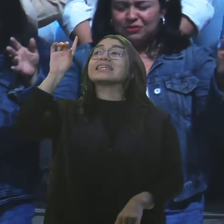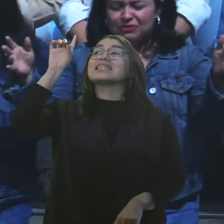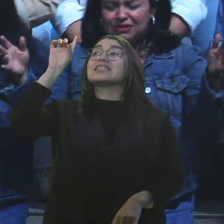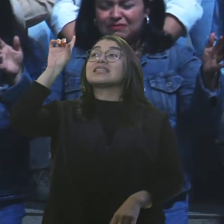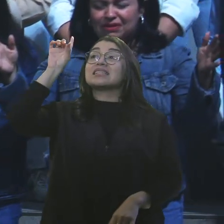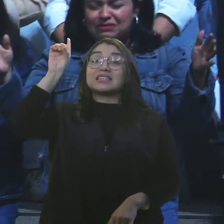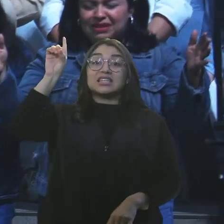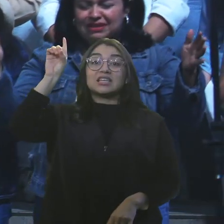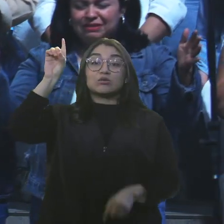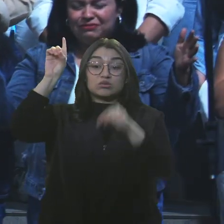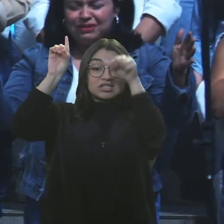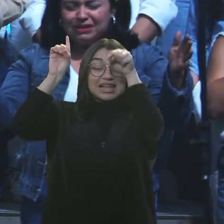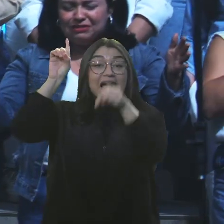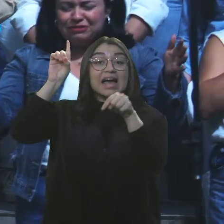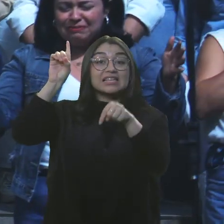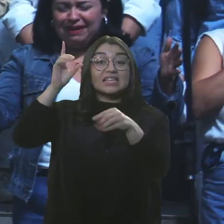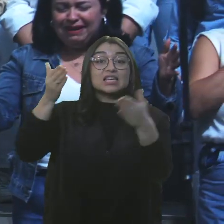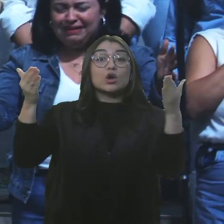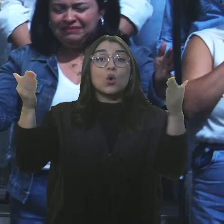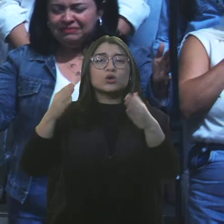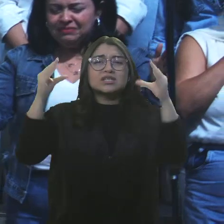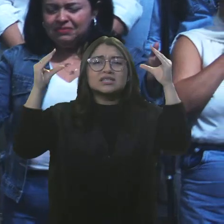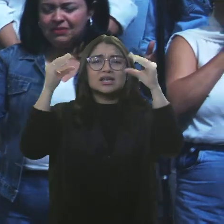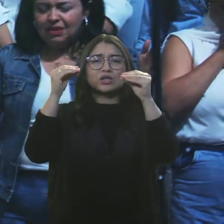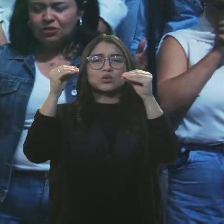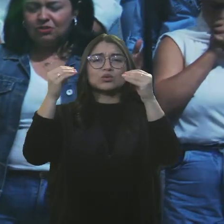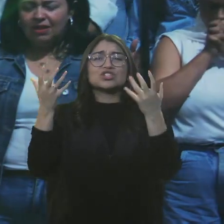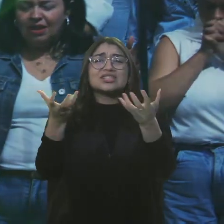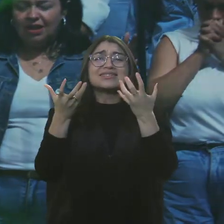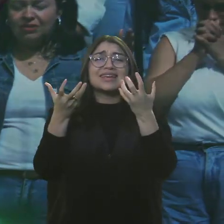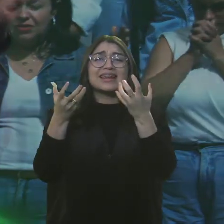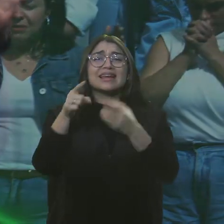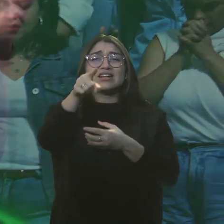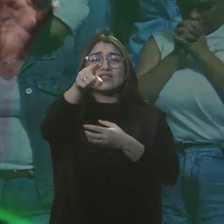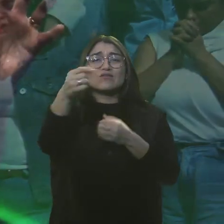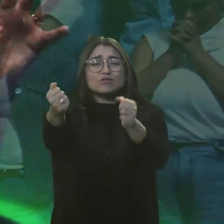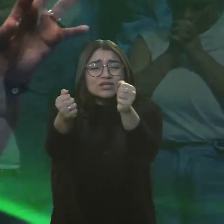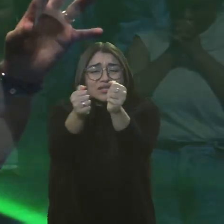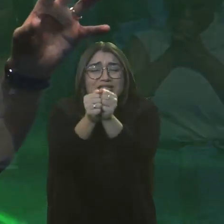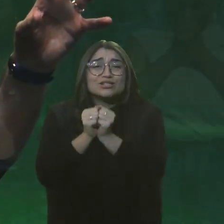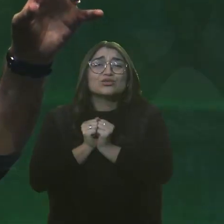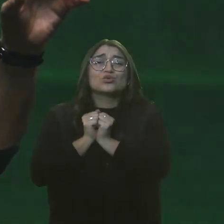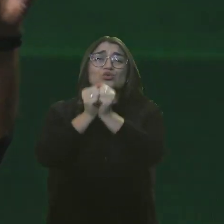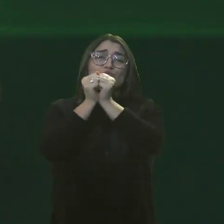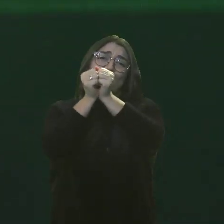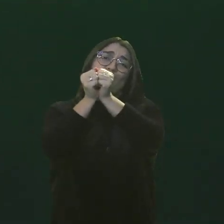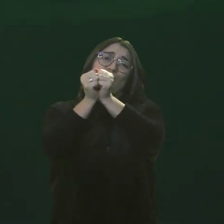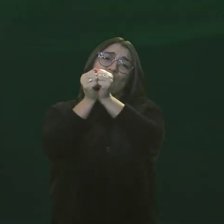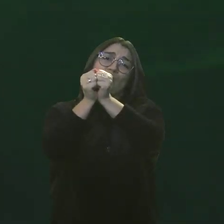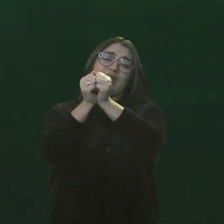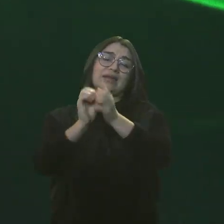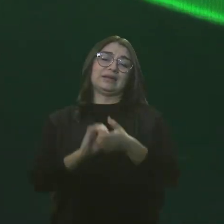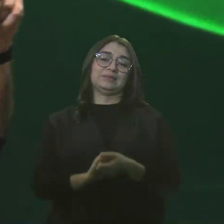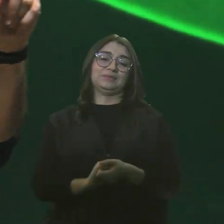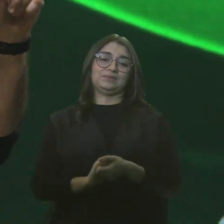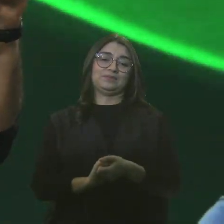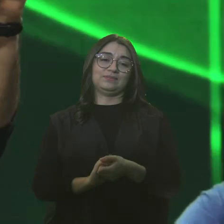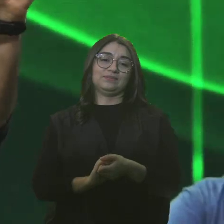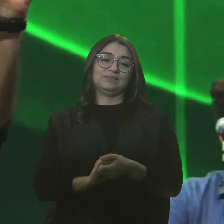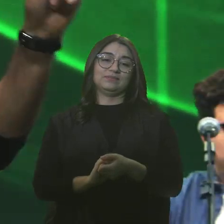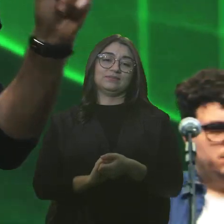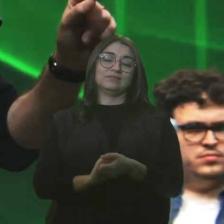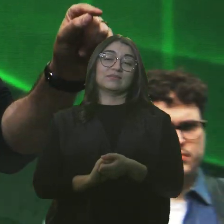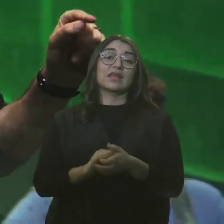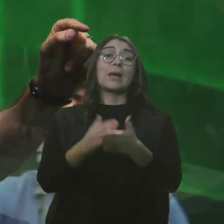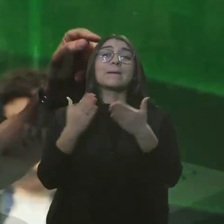aqui. Eu vou pedir para que todo mundo feche os olhos no lugar, porque eu não quero constranger ninguém. Mas, se